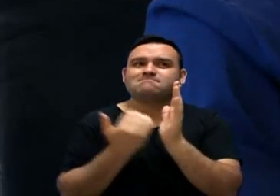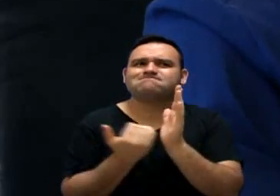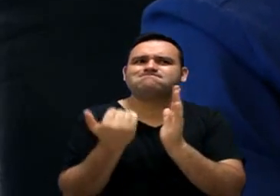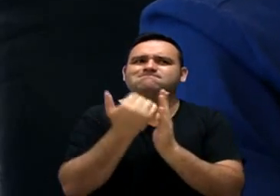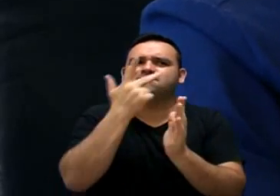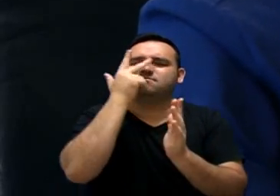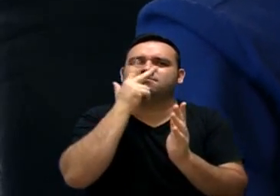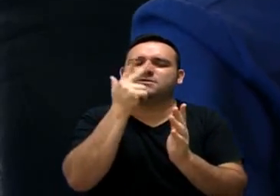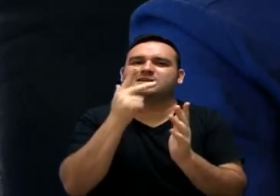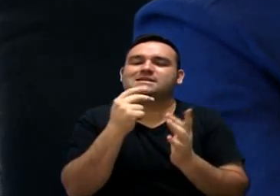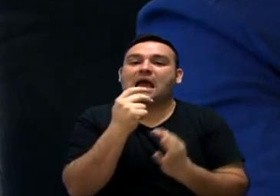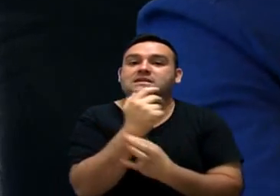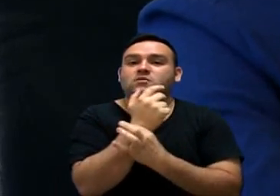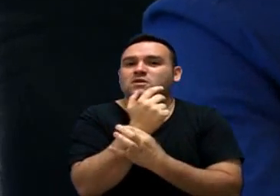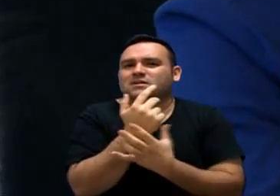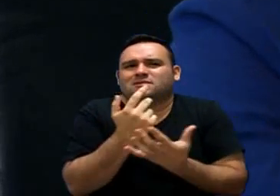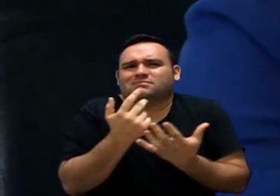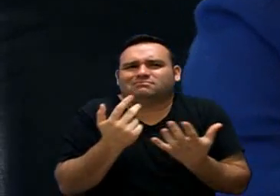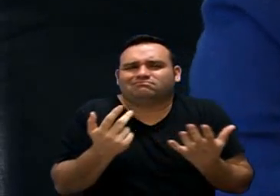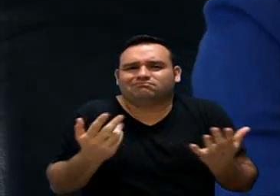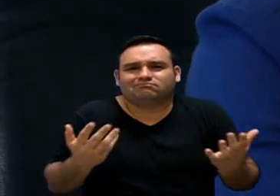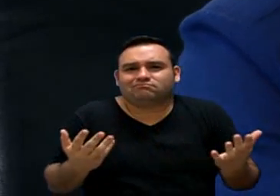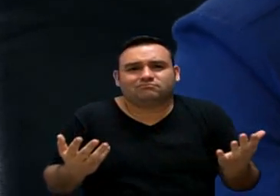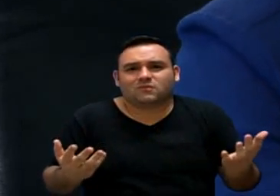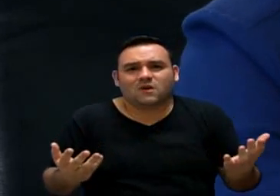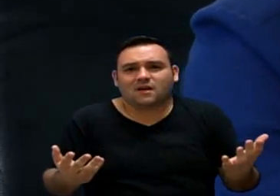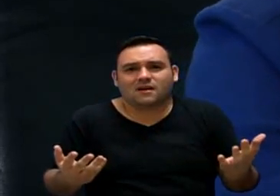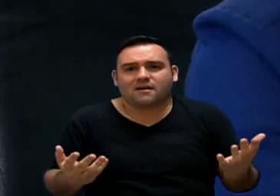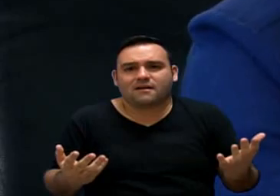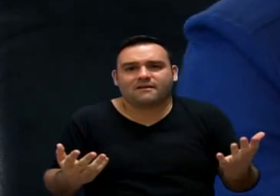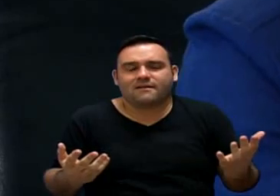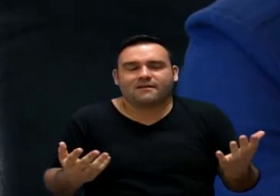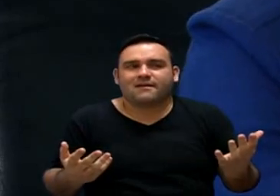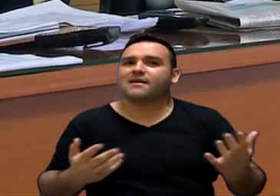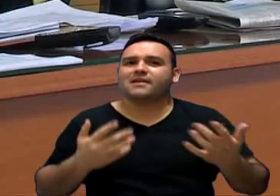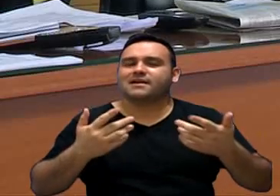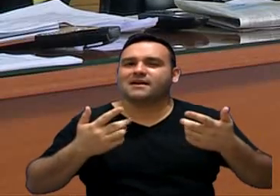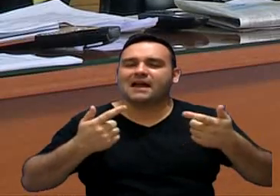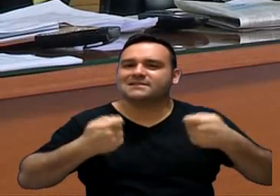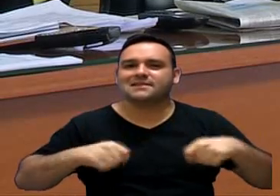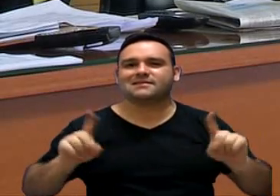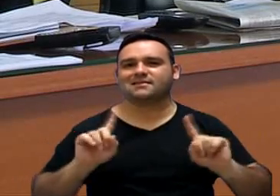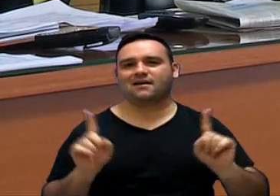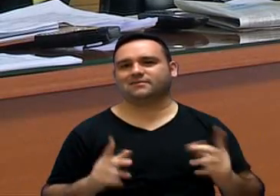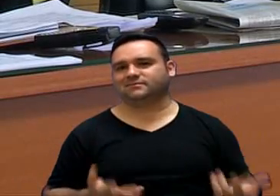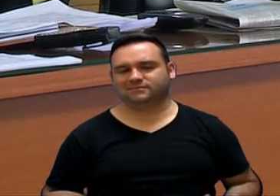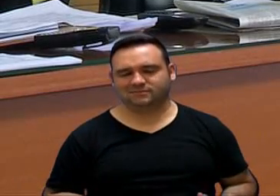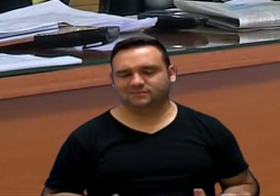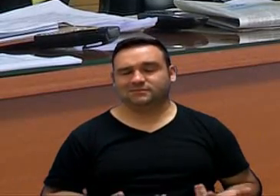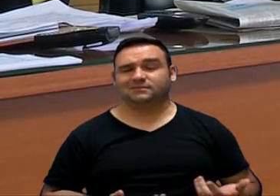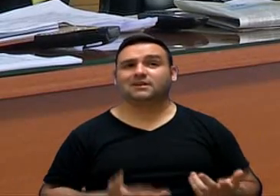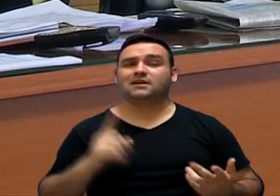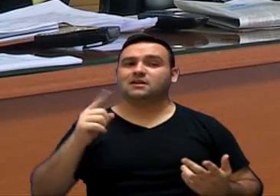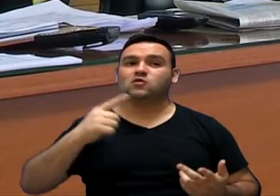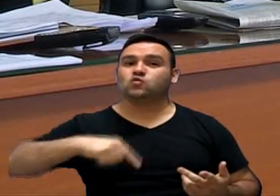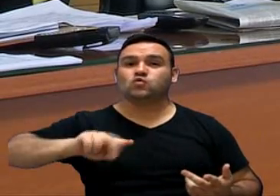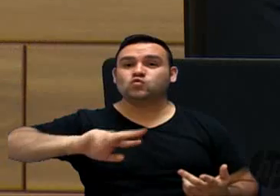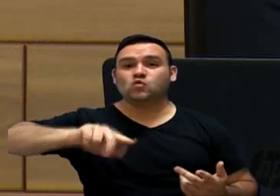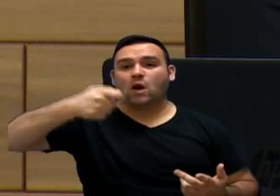preciosismo, excesso de uma segurança que não vai... É desnecessário, mas a gente sabe que não é